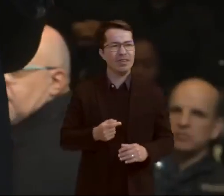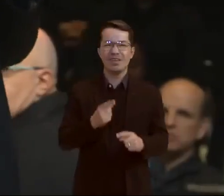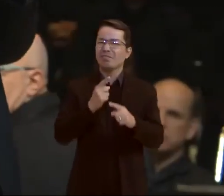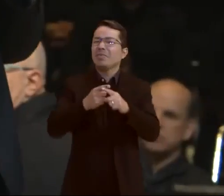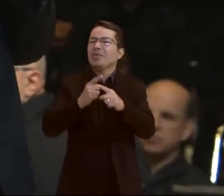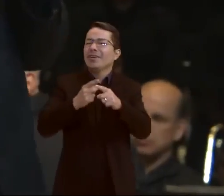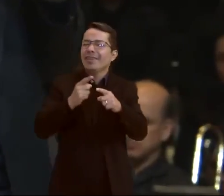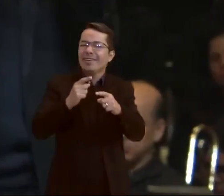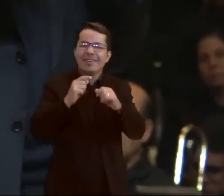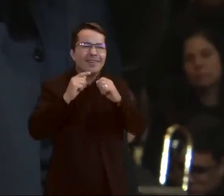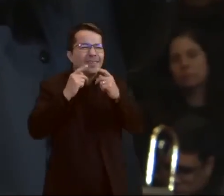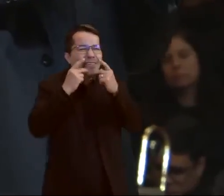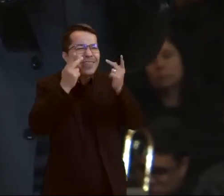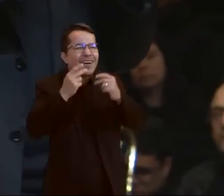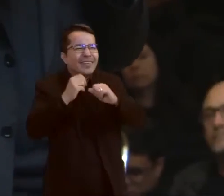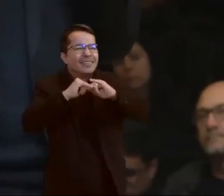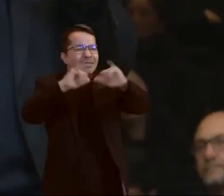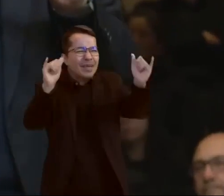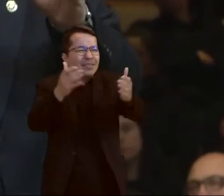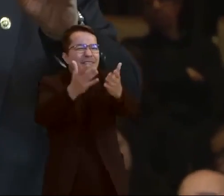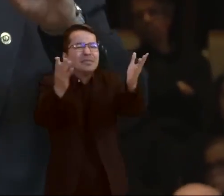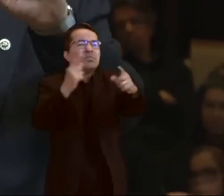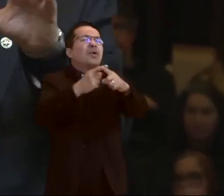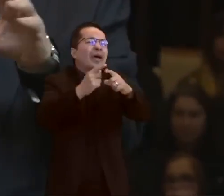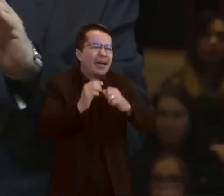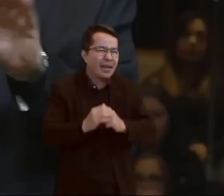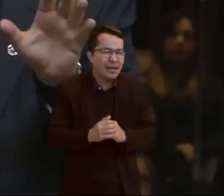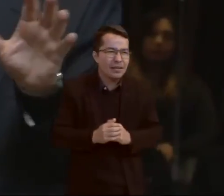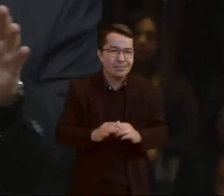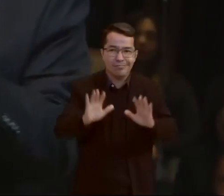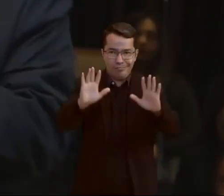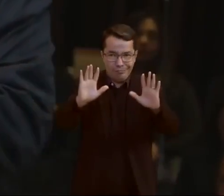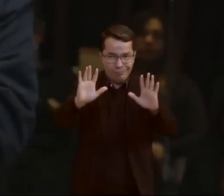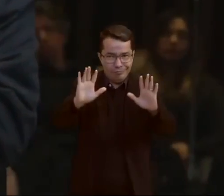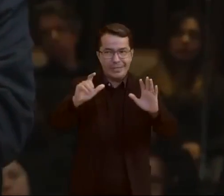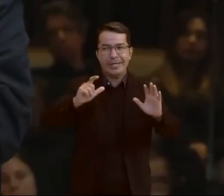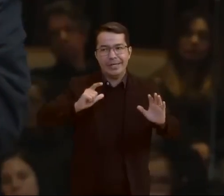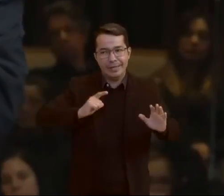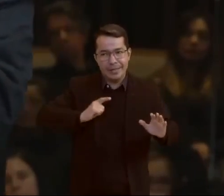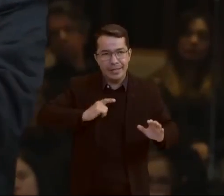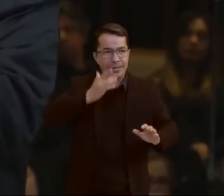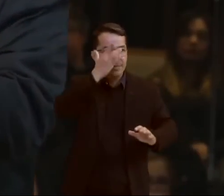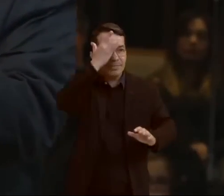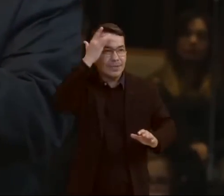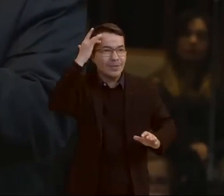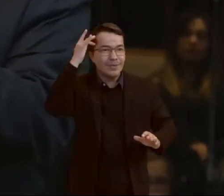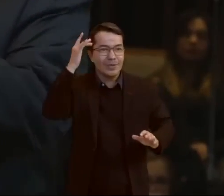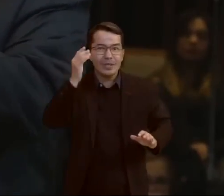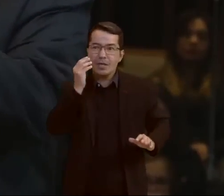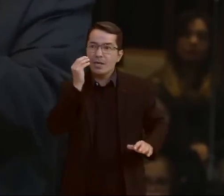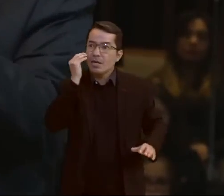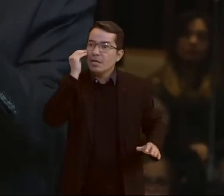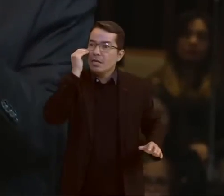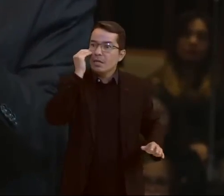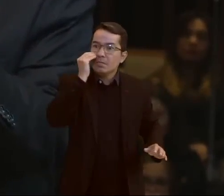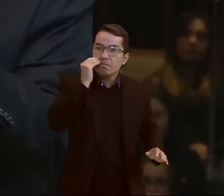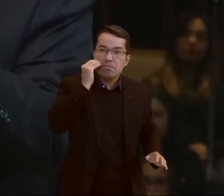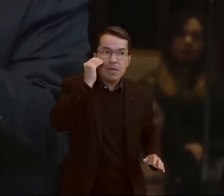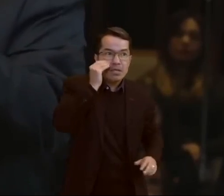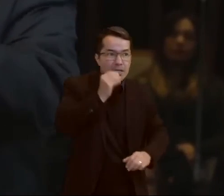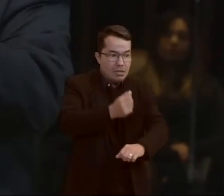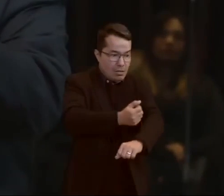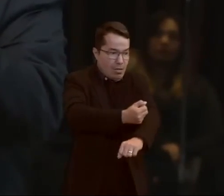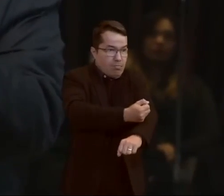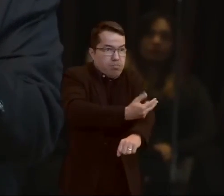tem pessoas que se acomodam. Então a gente vive uma experiência tremenda com Deus, maravilhosa,